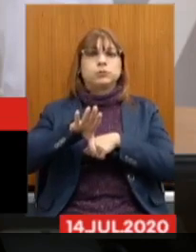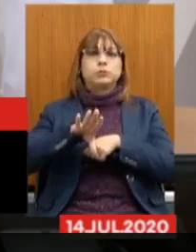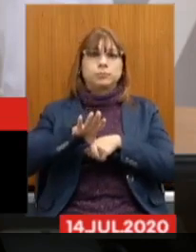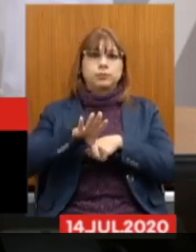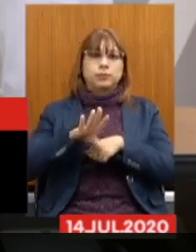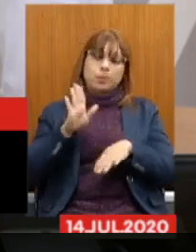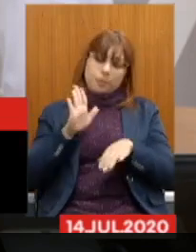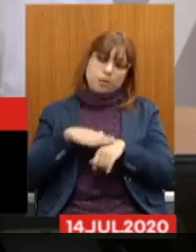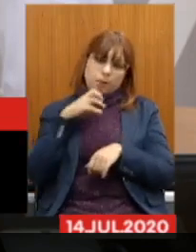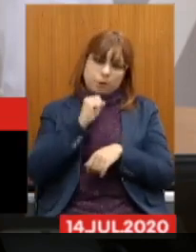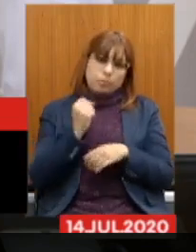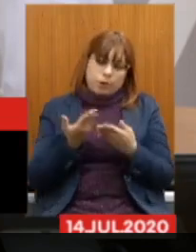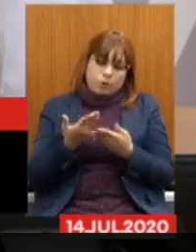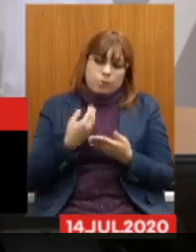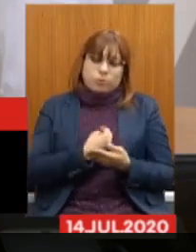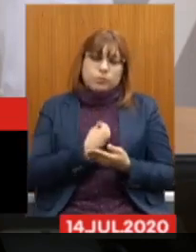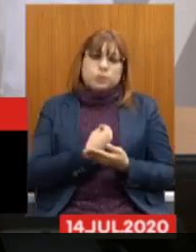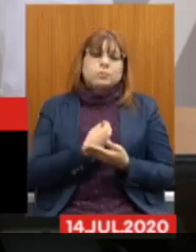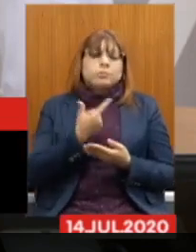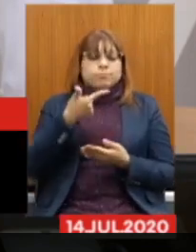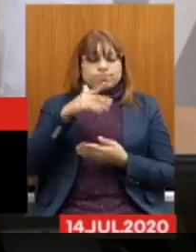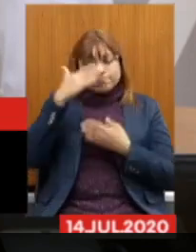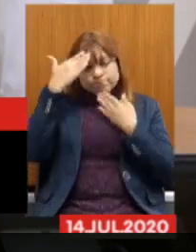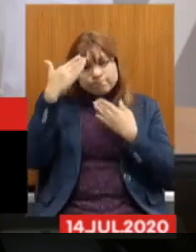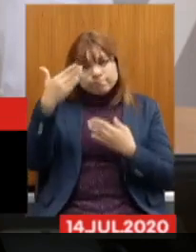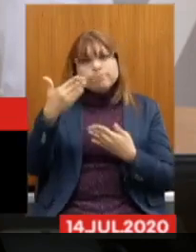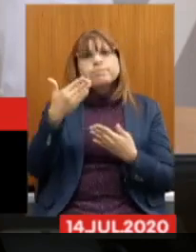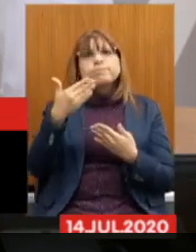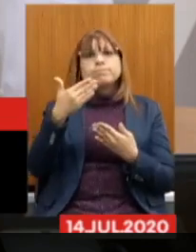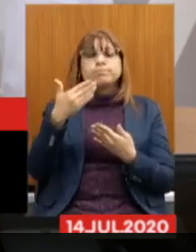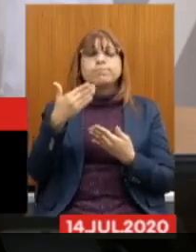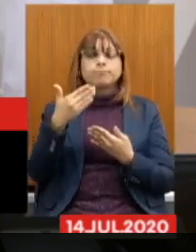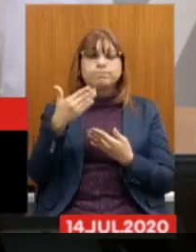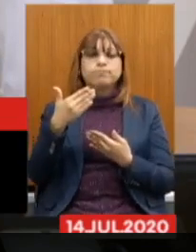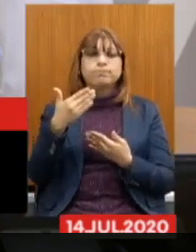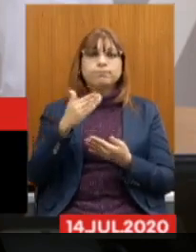neste seminário. Novamente, agradeço penhoradamente